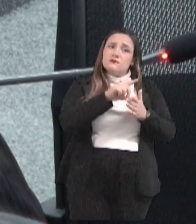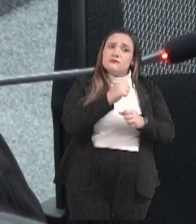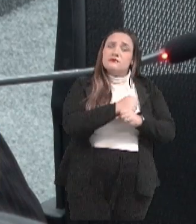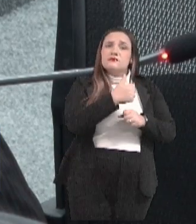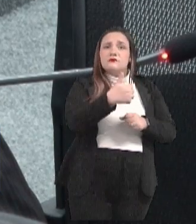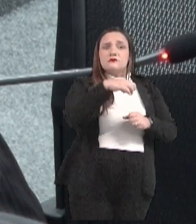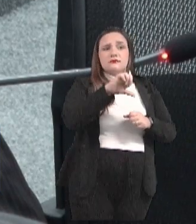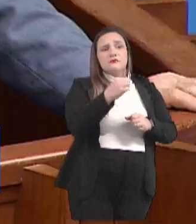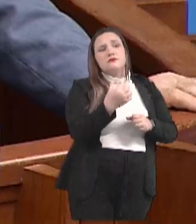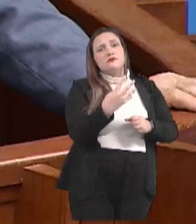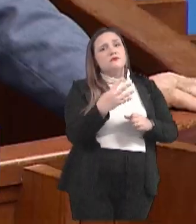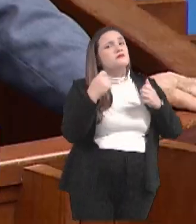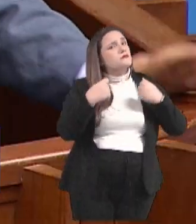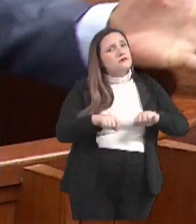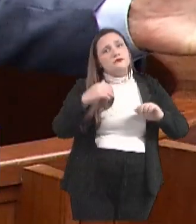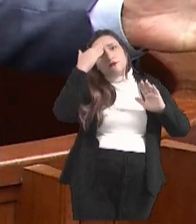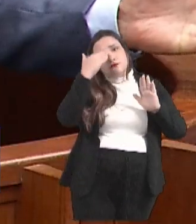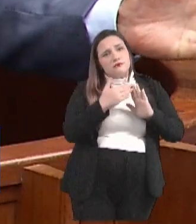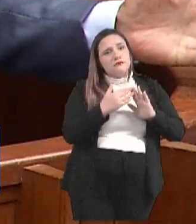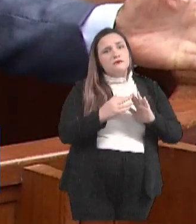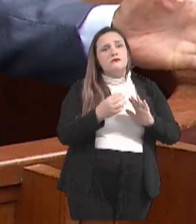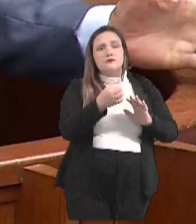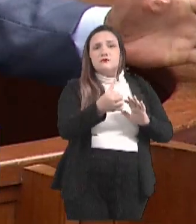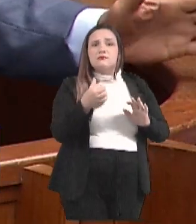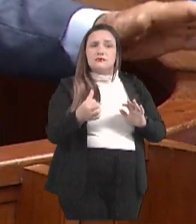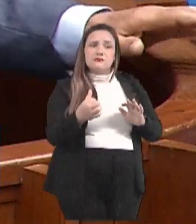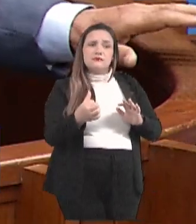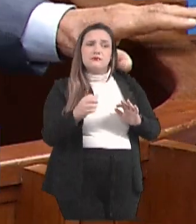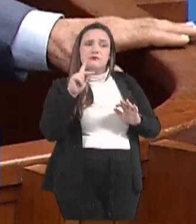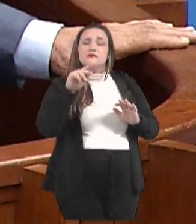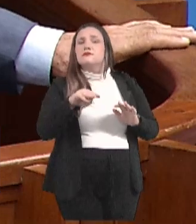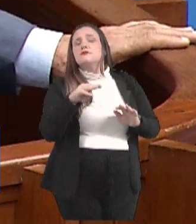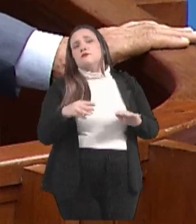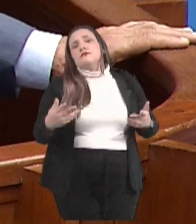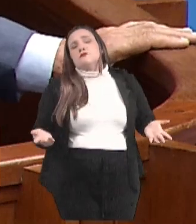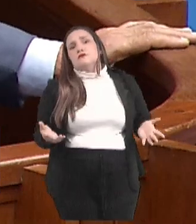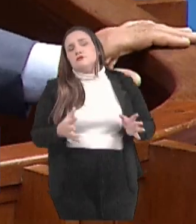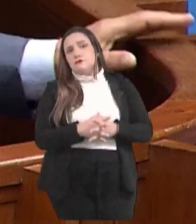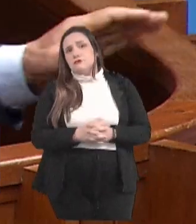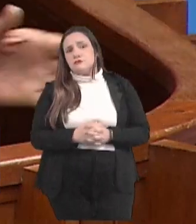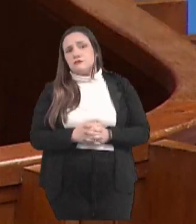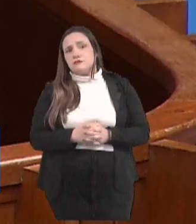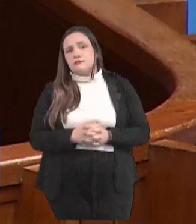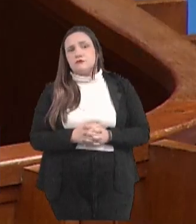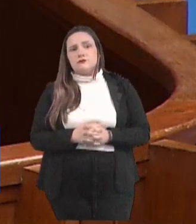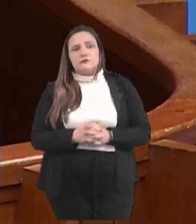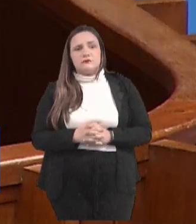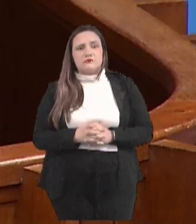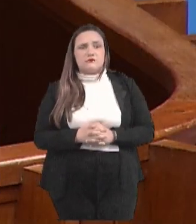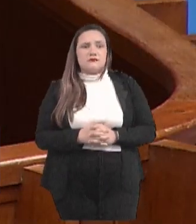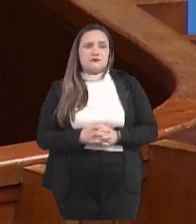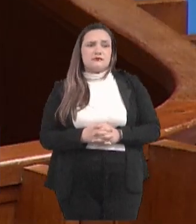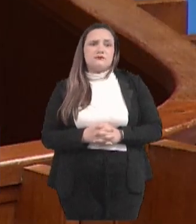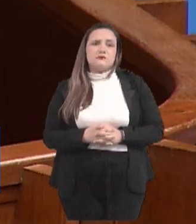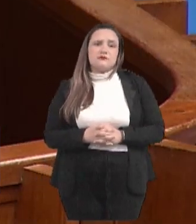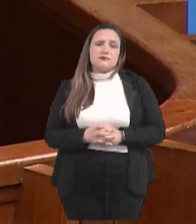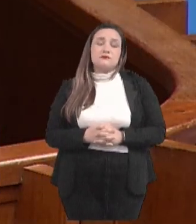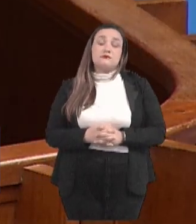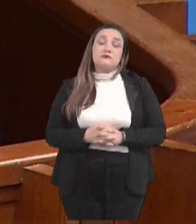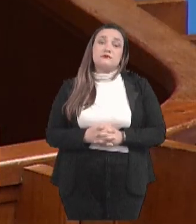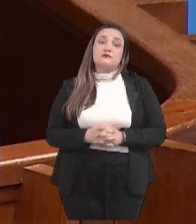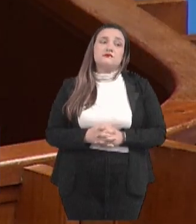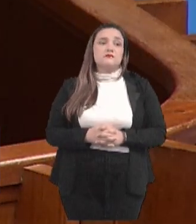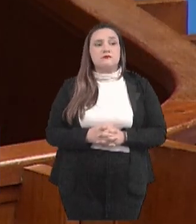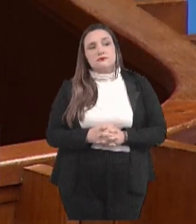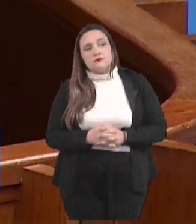lei, 66 quilômetros da faixa de fronteira. Então, como o